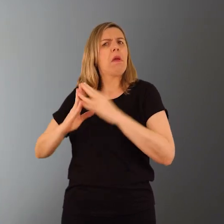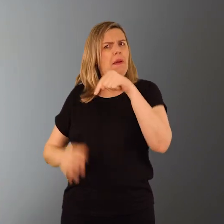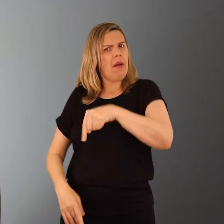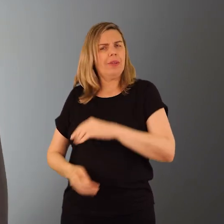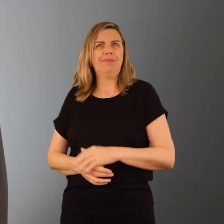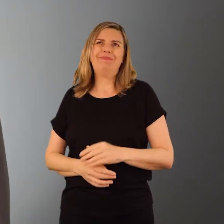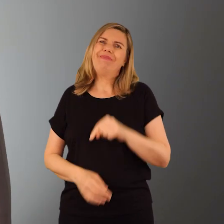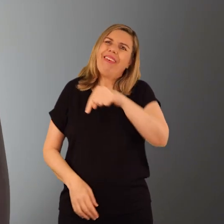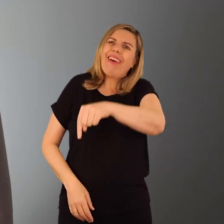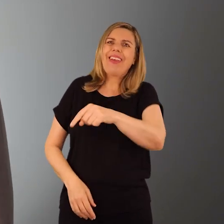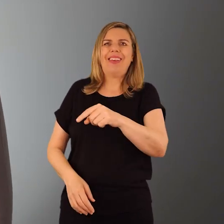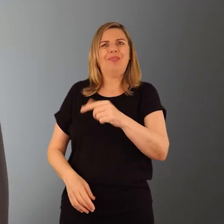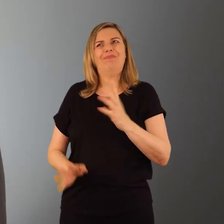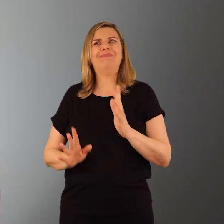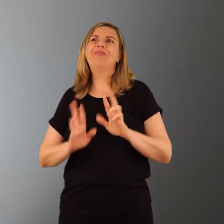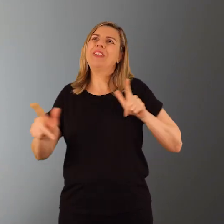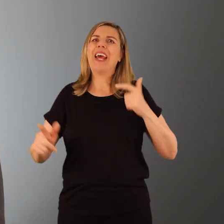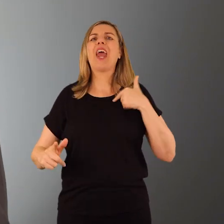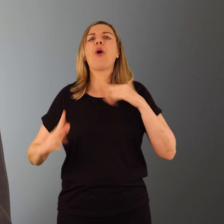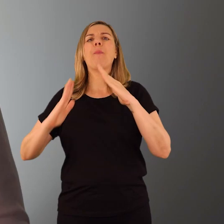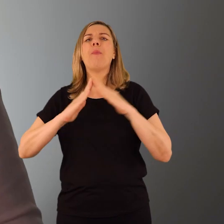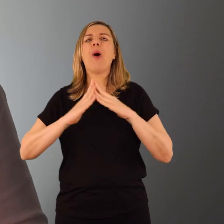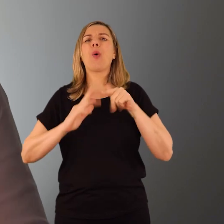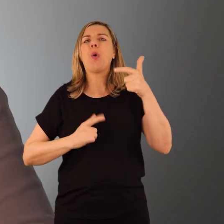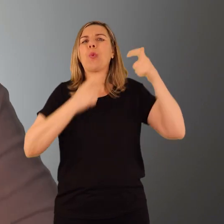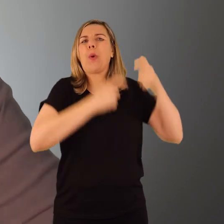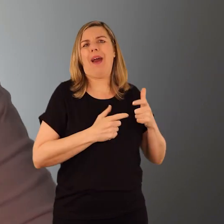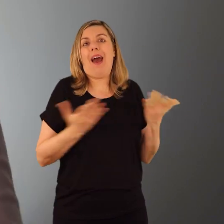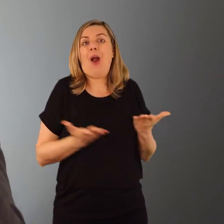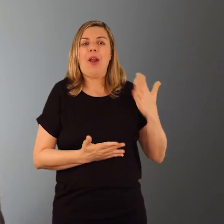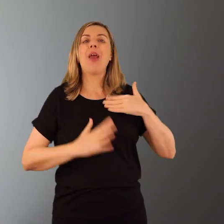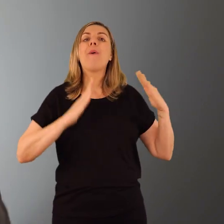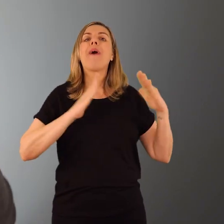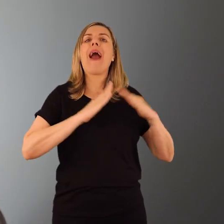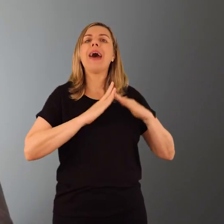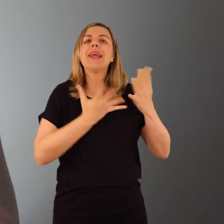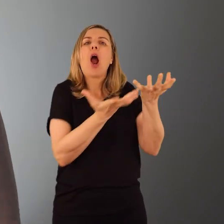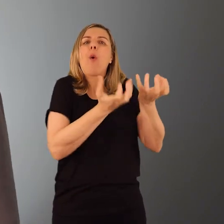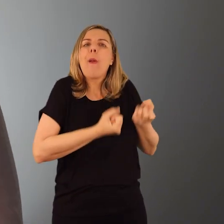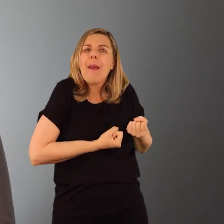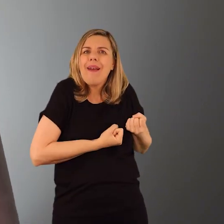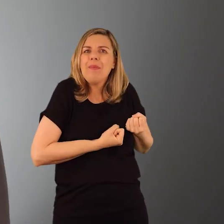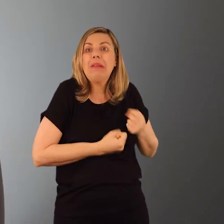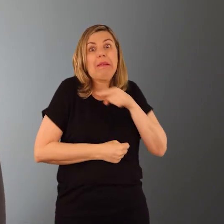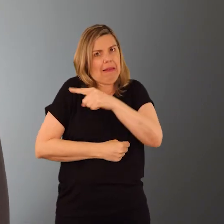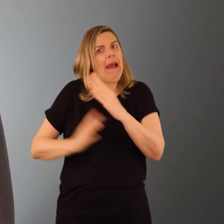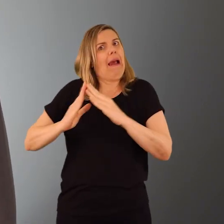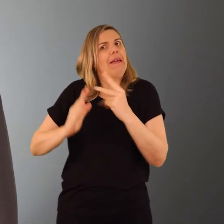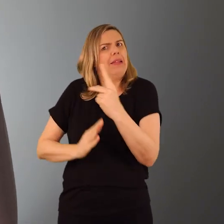aí é que eu não moro mais com a dona Regina. Eu tô na casa de acolhimento, mas lá, né? Esse menino tava sempre